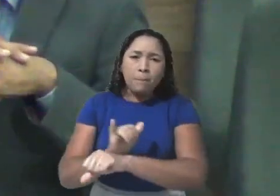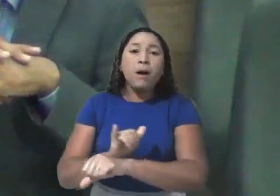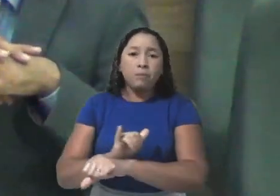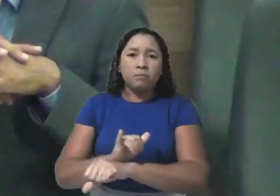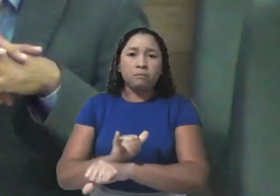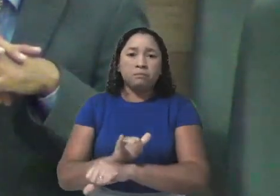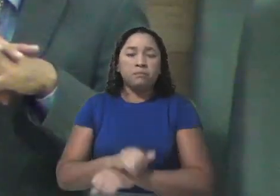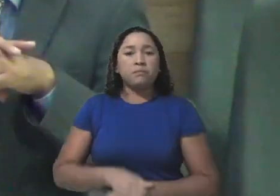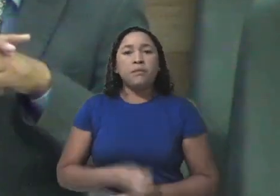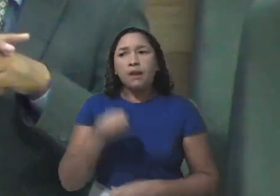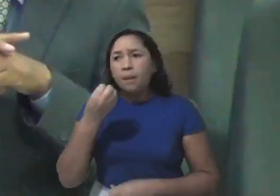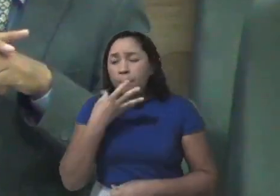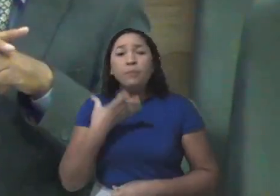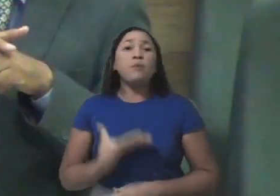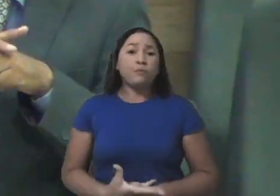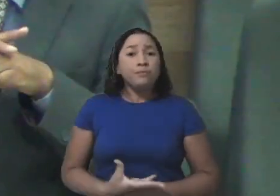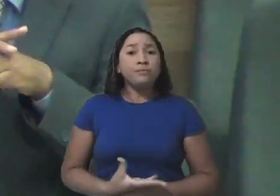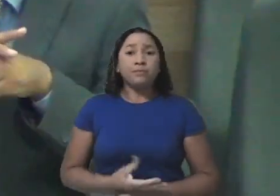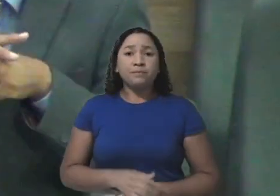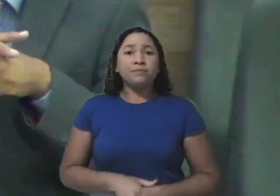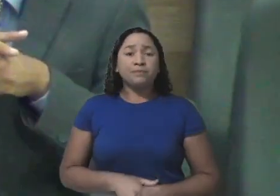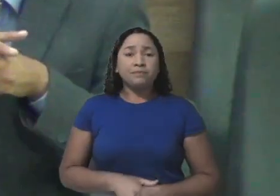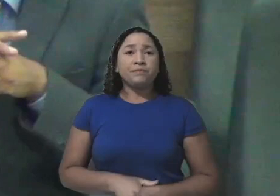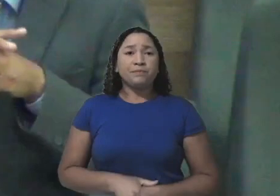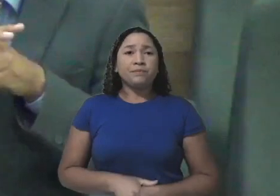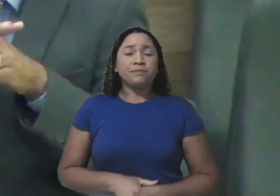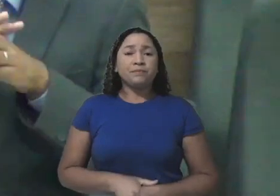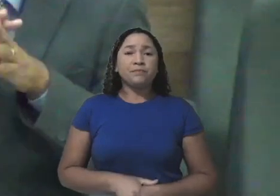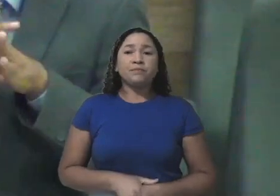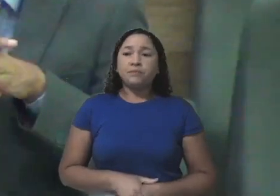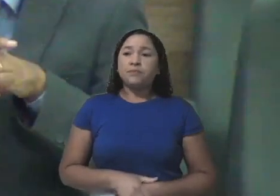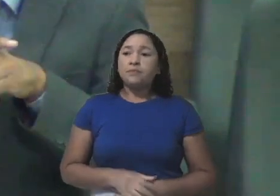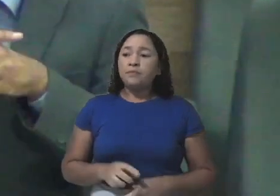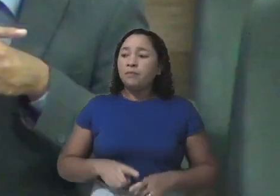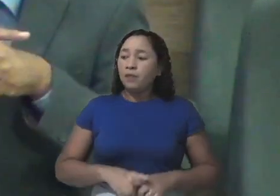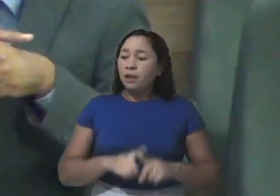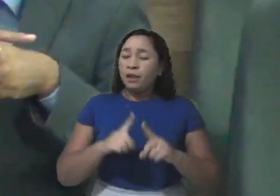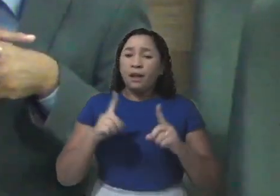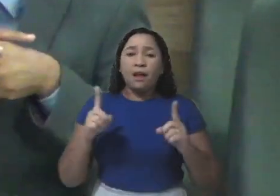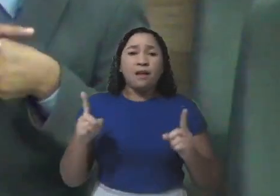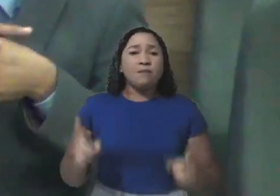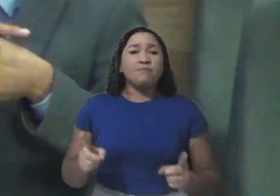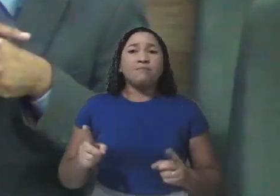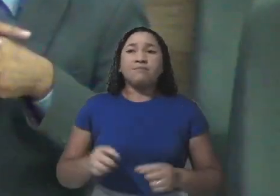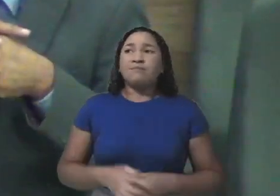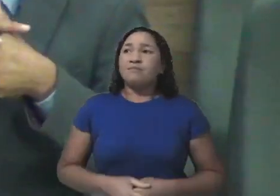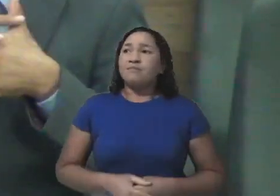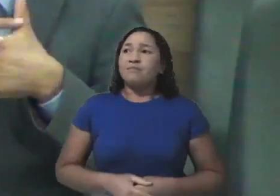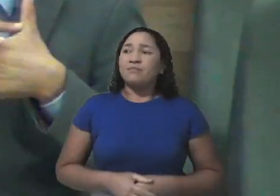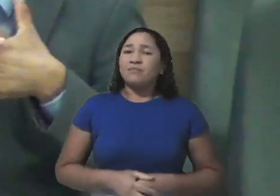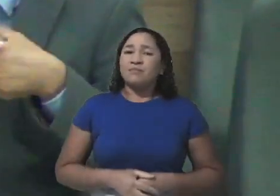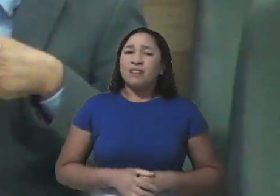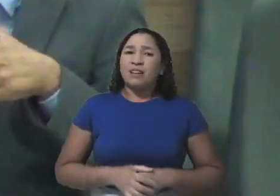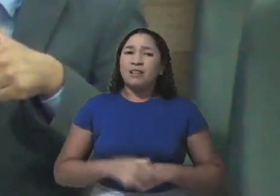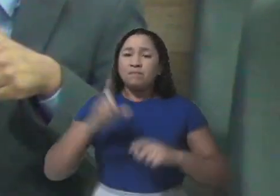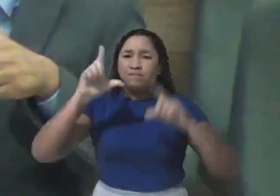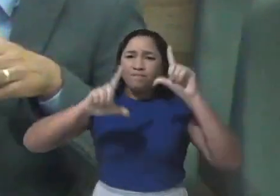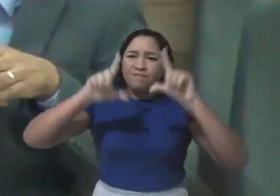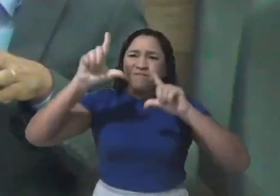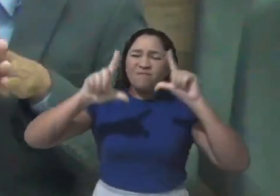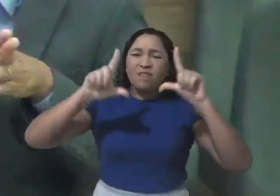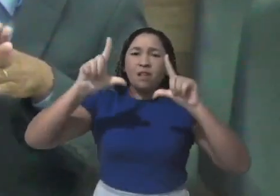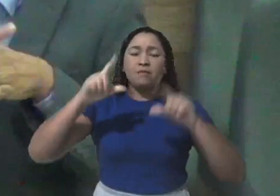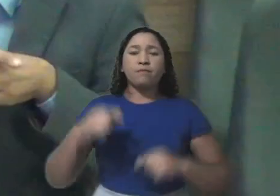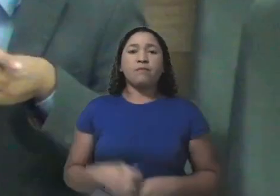ferramenta. Mas esta ferramenta acabou nos expondo